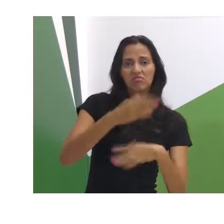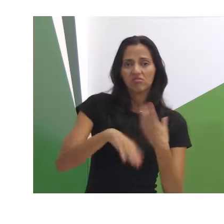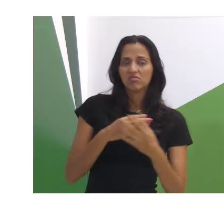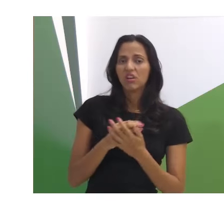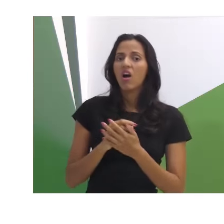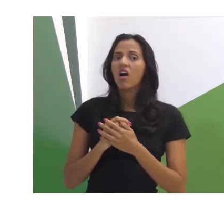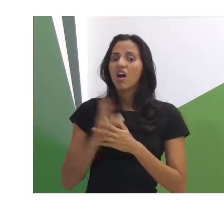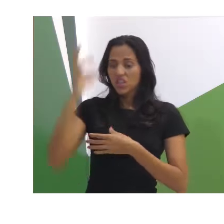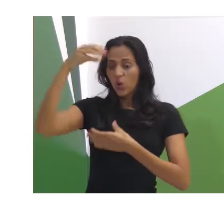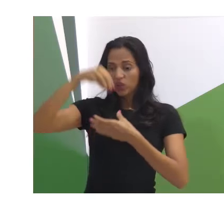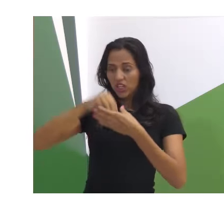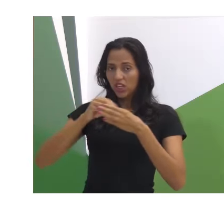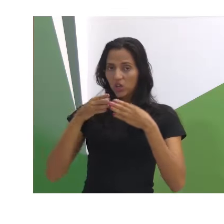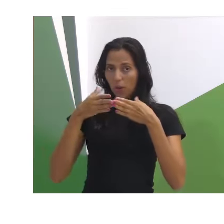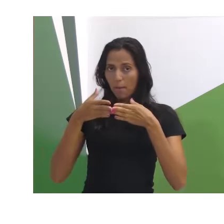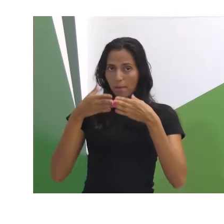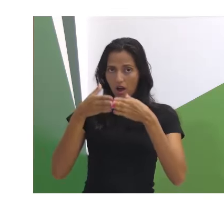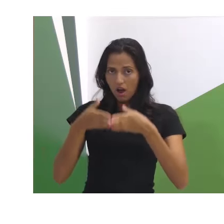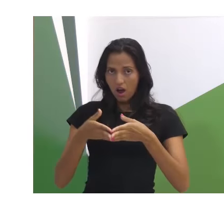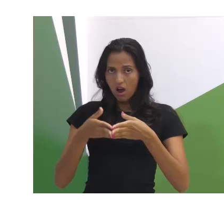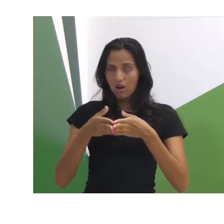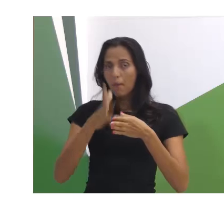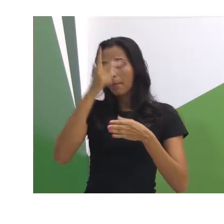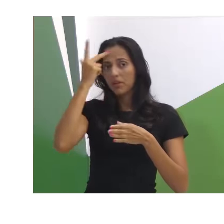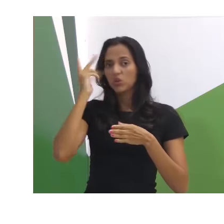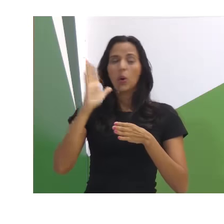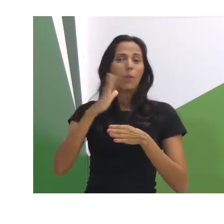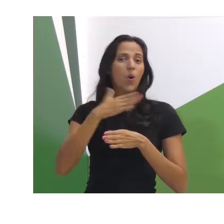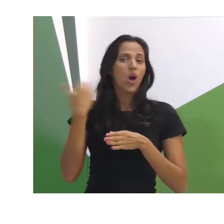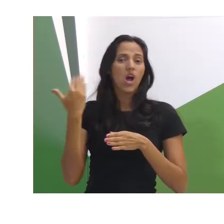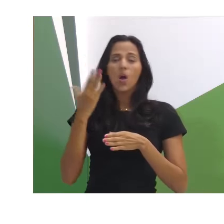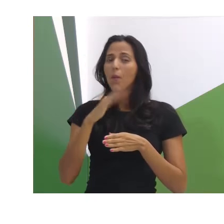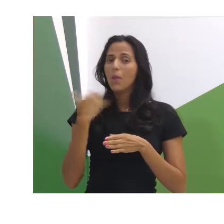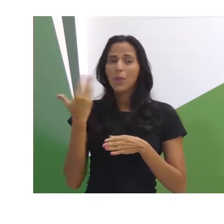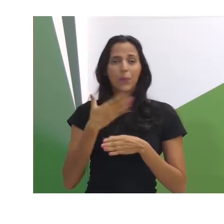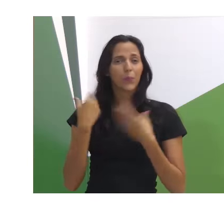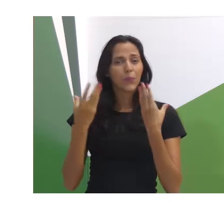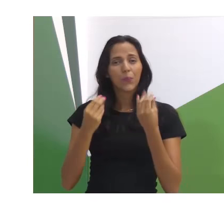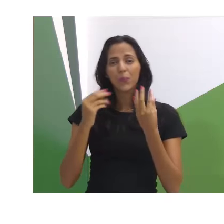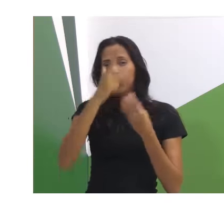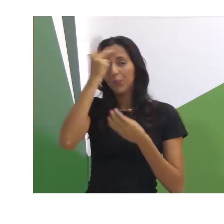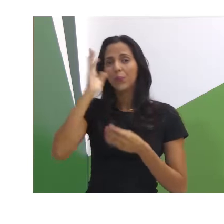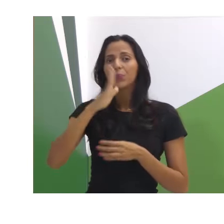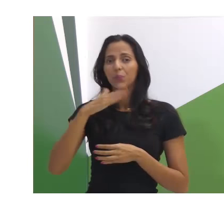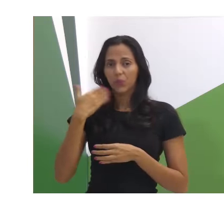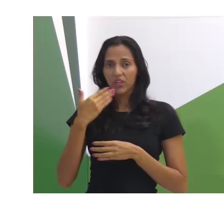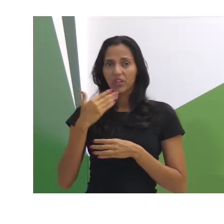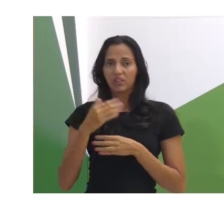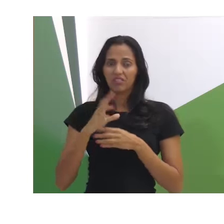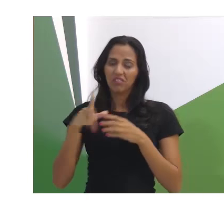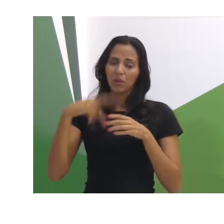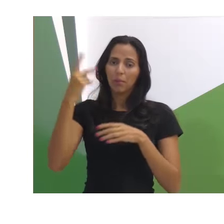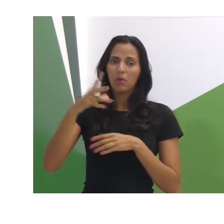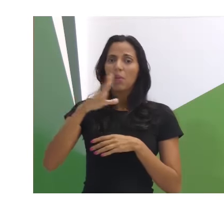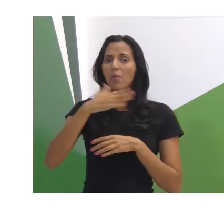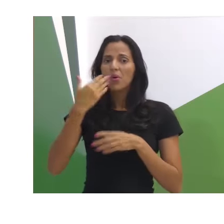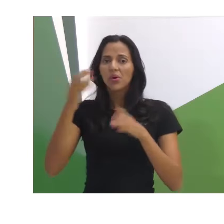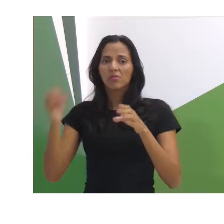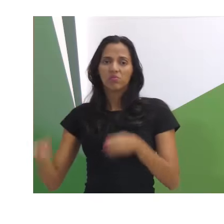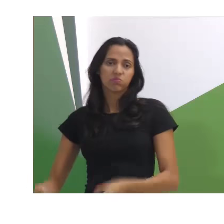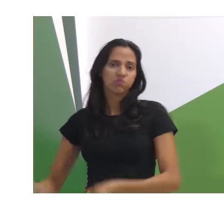mortes. Então, morria uma parcela significativa de negros e esses corpos eram lançados ao mar. Então,